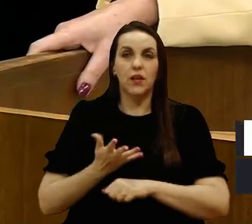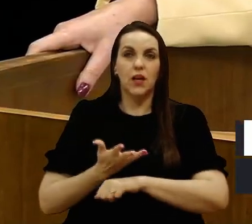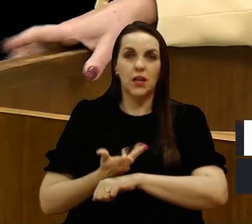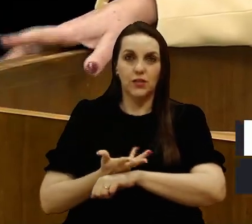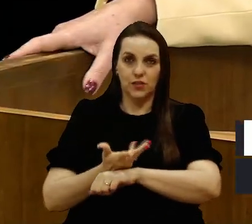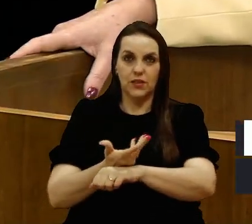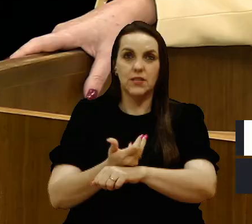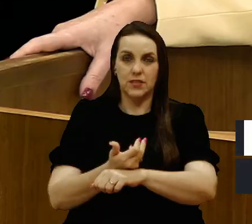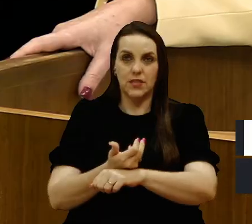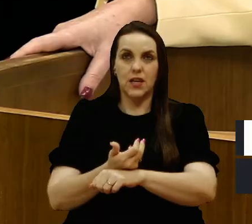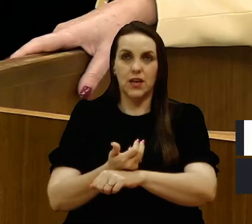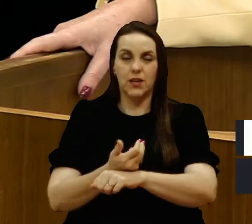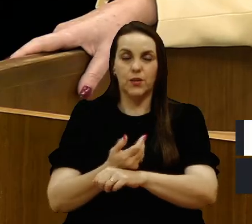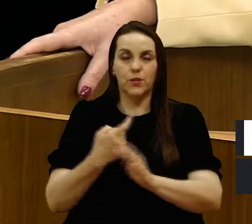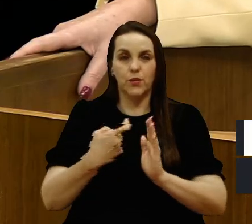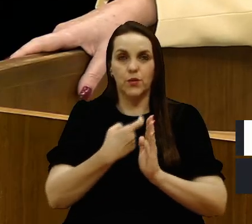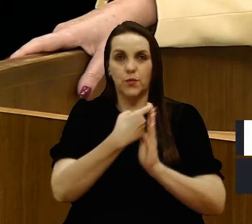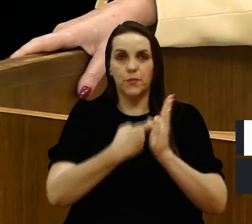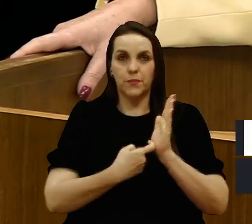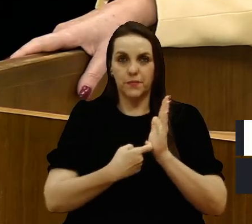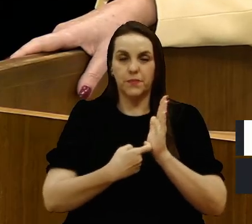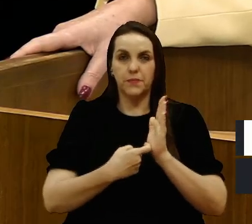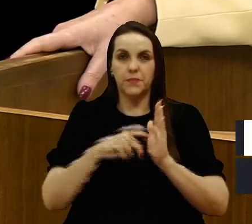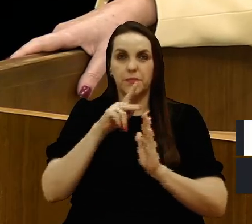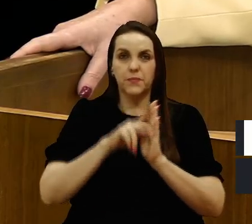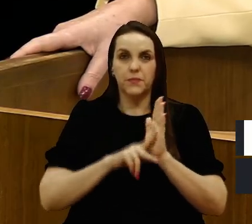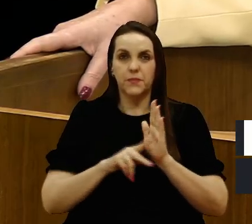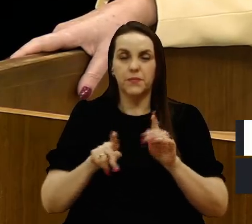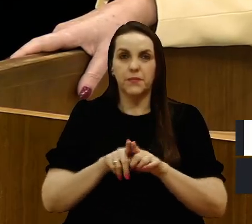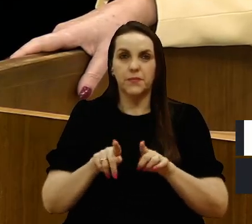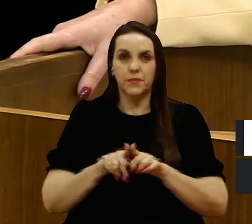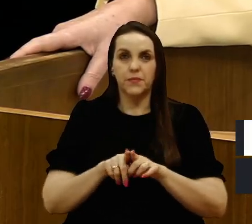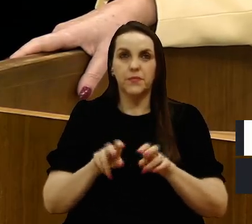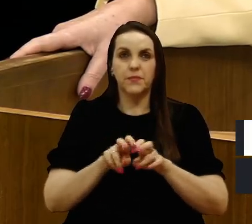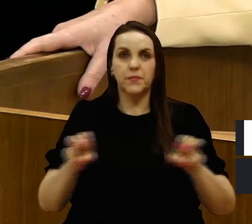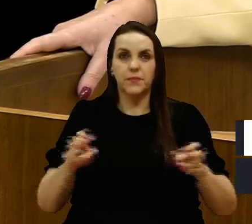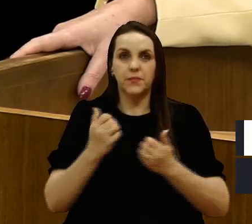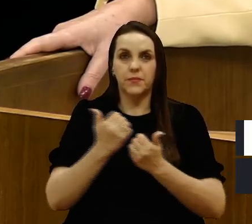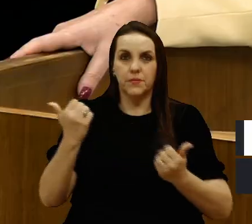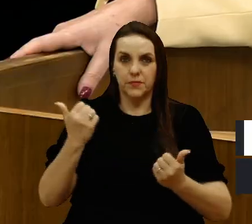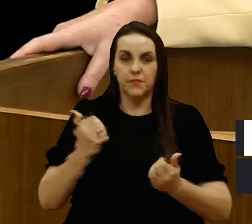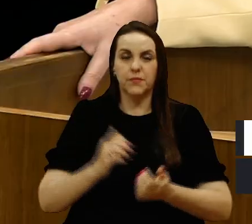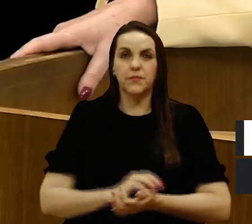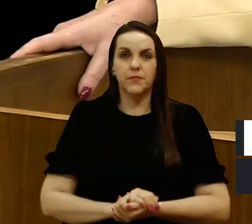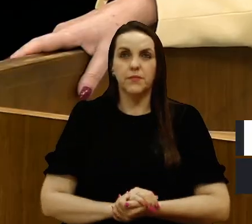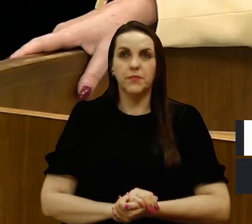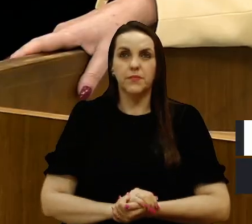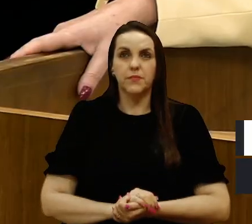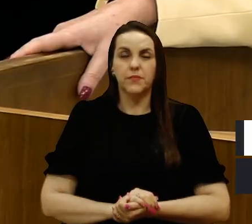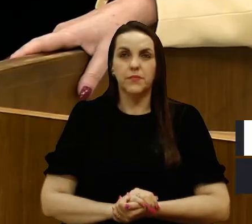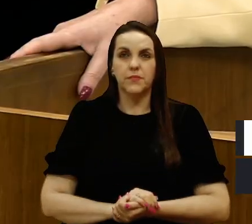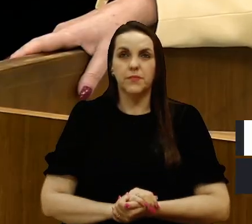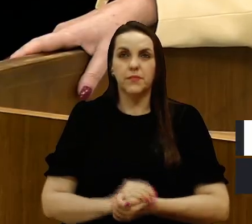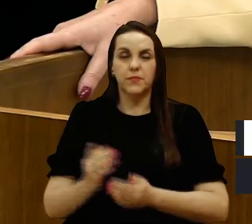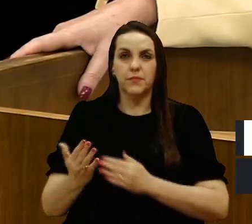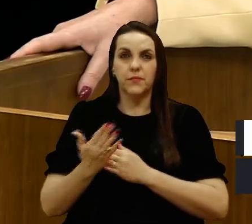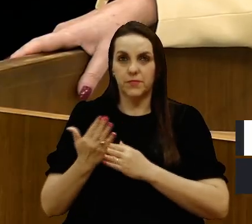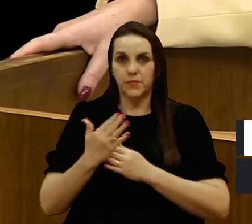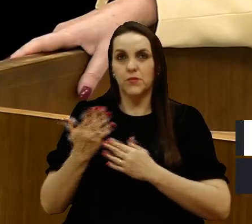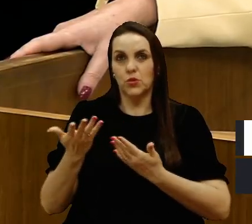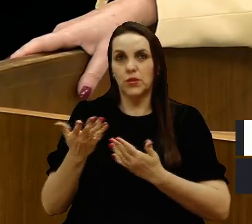agilizaram o parecer desse projeto, também a mesa diretora, a assessoria legislativa